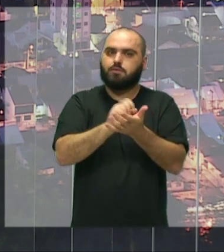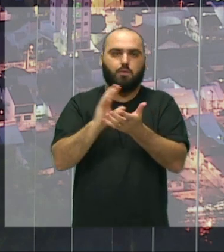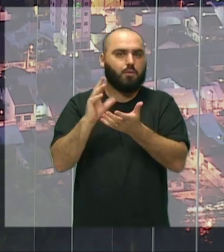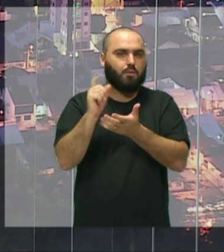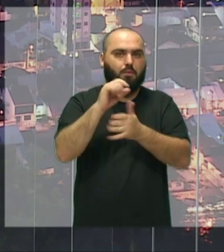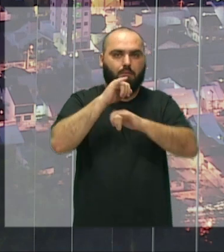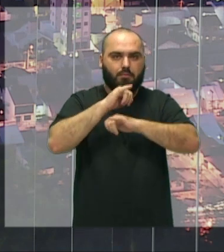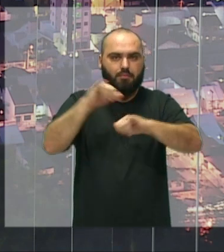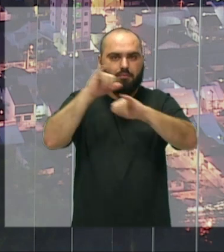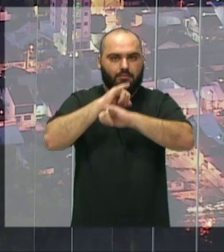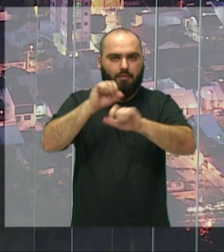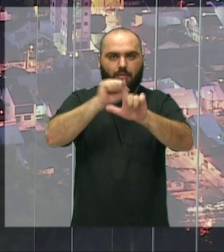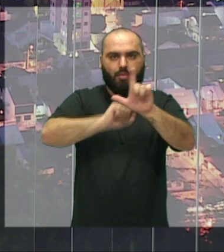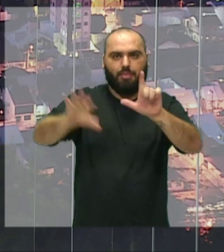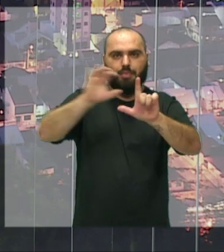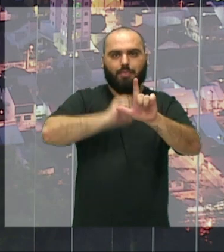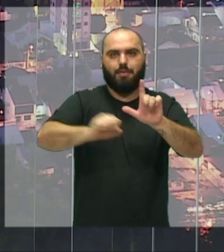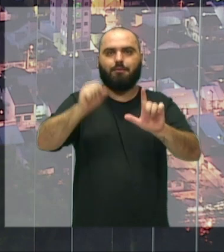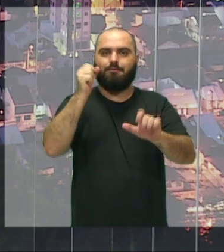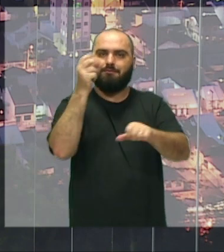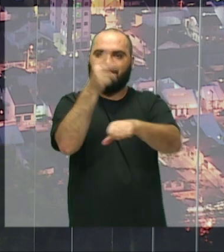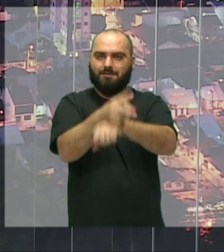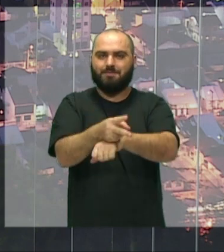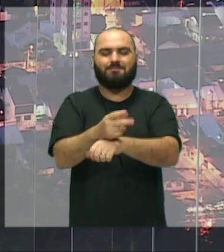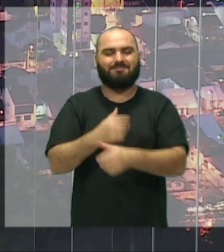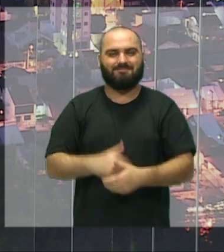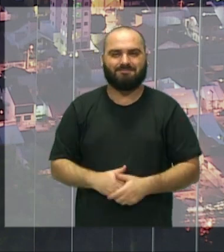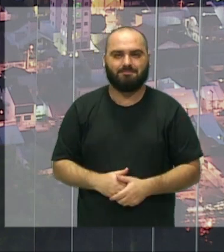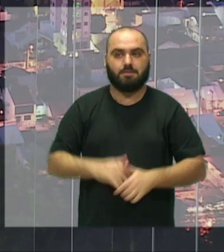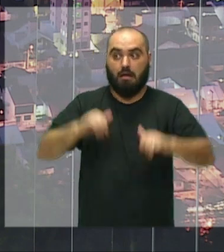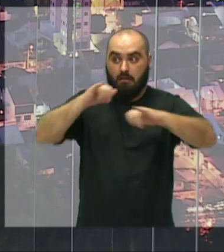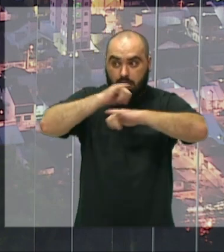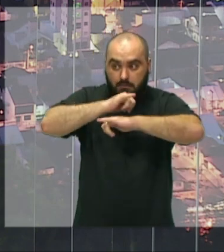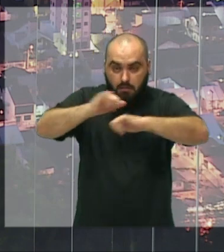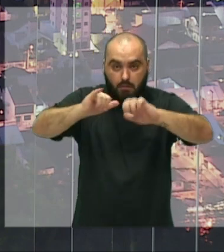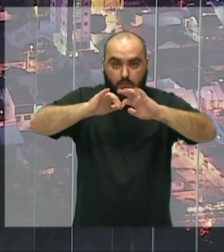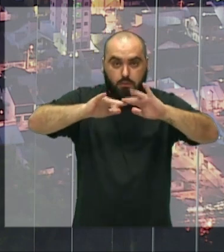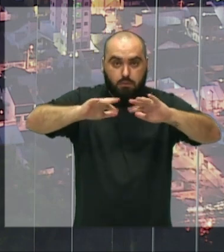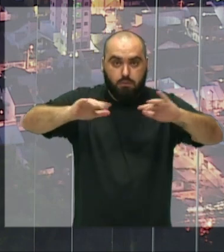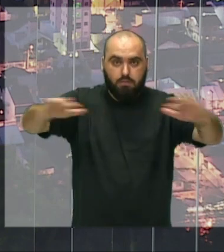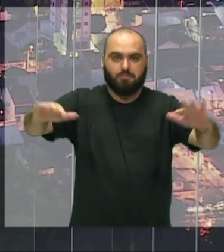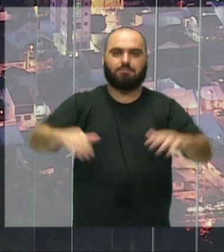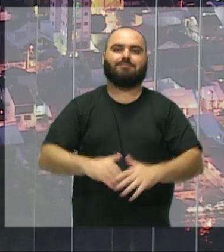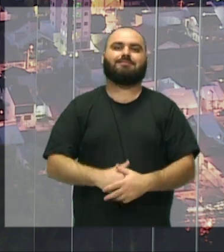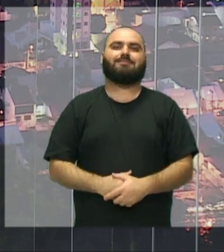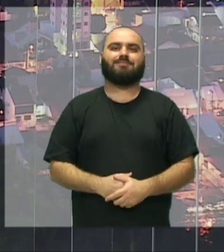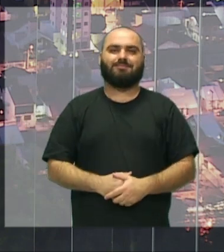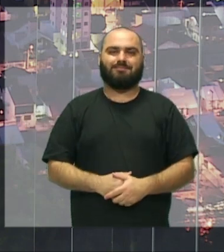publicações e compartilhe os nossos vídeos. Faça a informação circular.